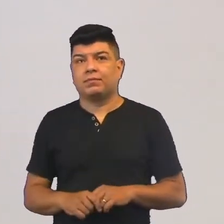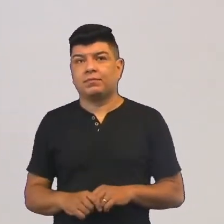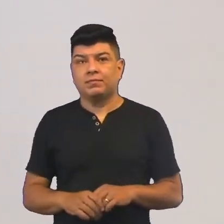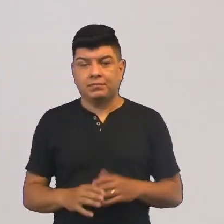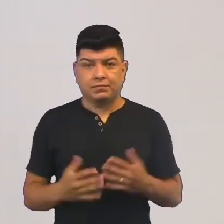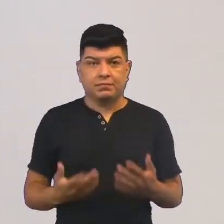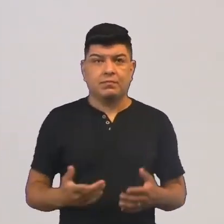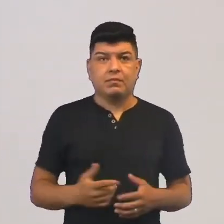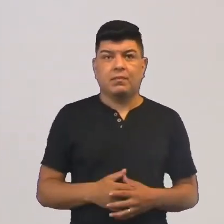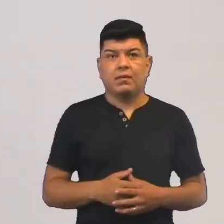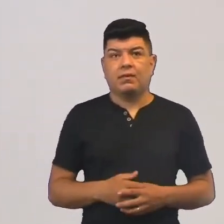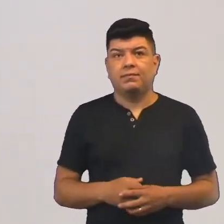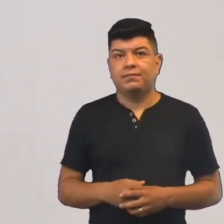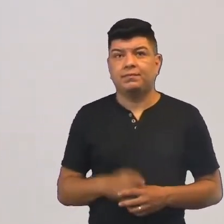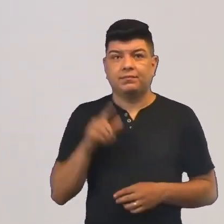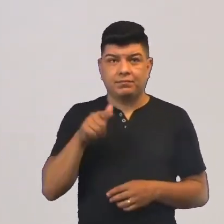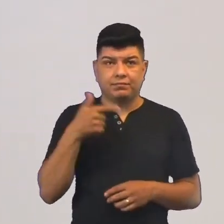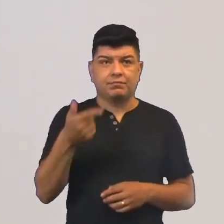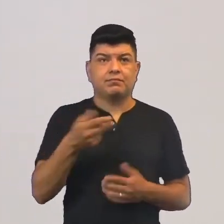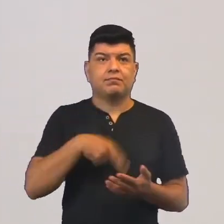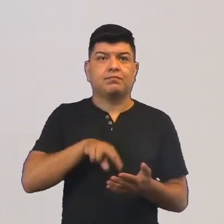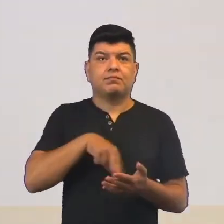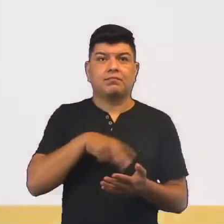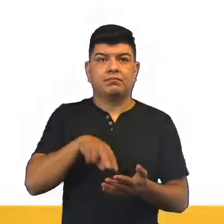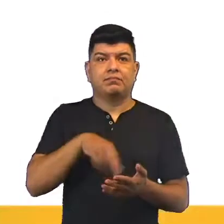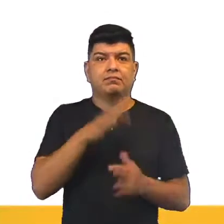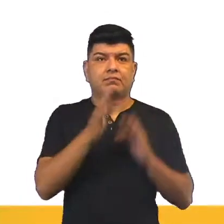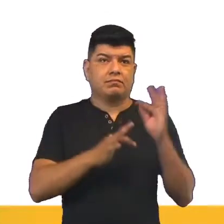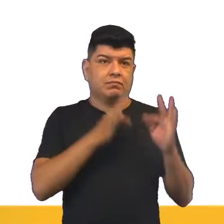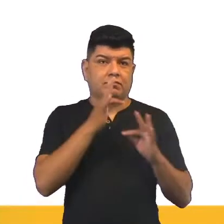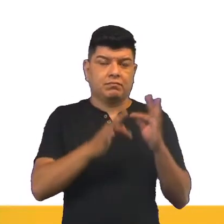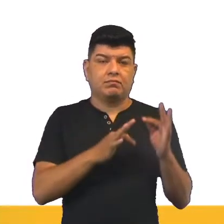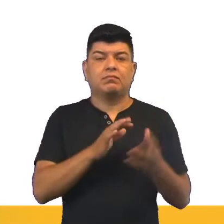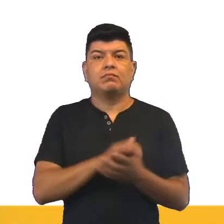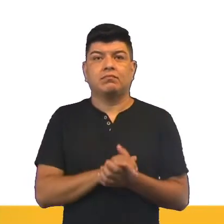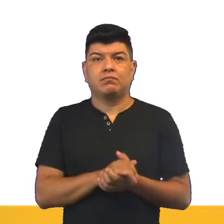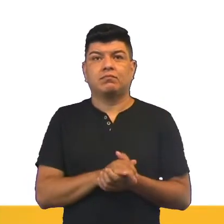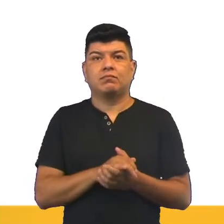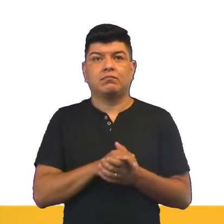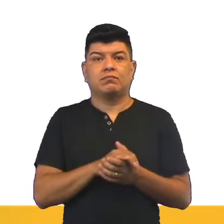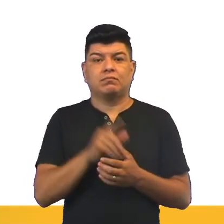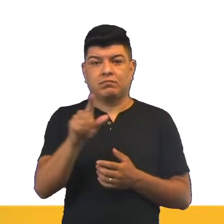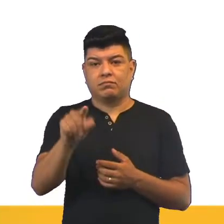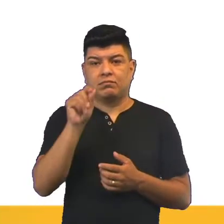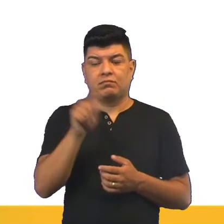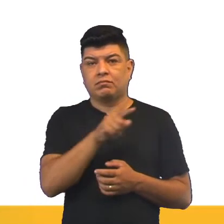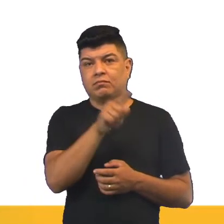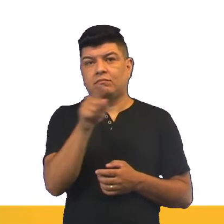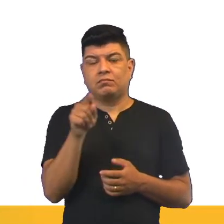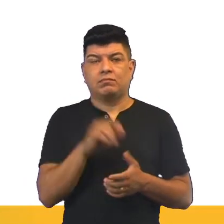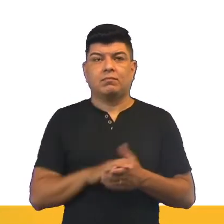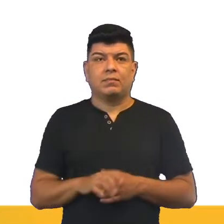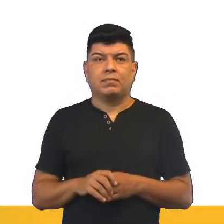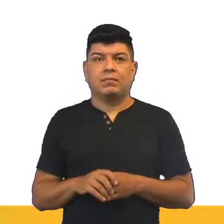Bom, outras danças folclóricas, tá? Que a gente separou aqui para